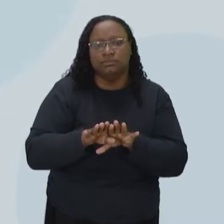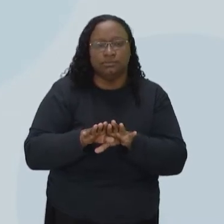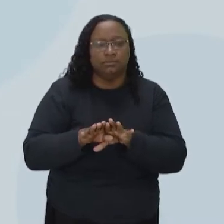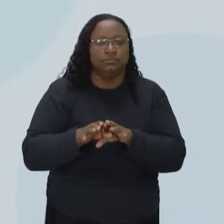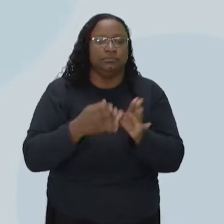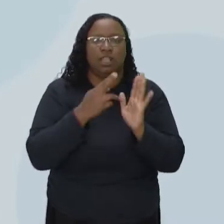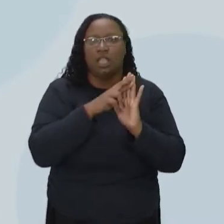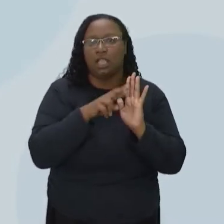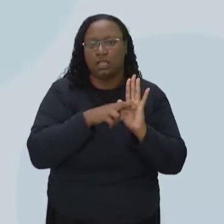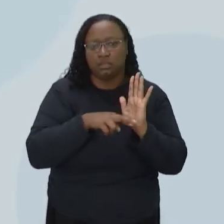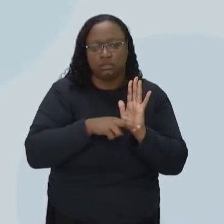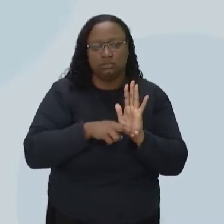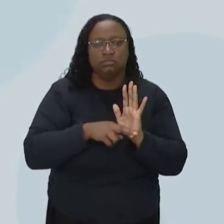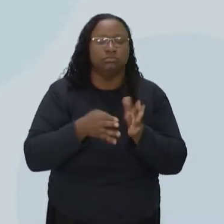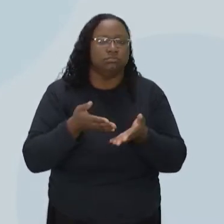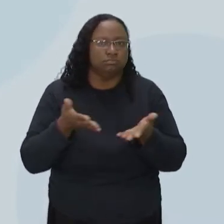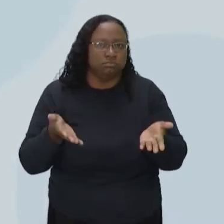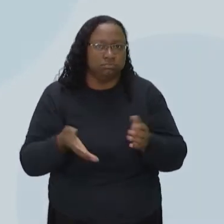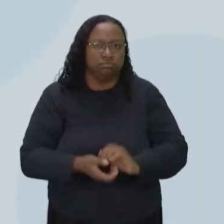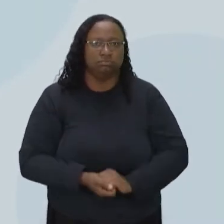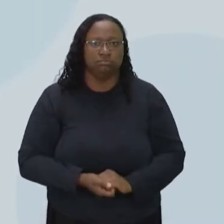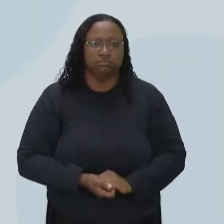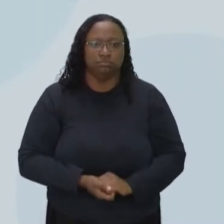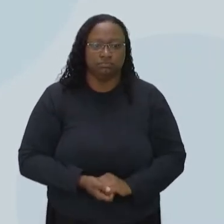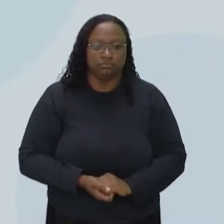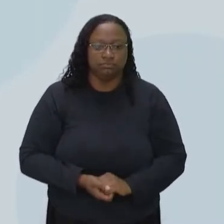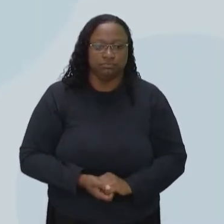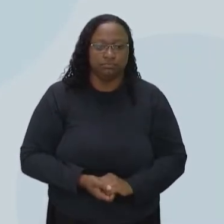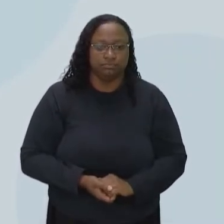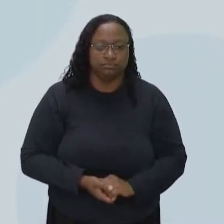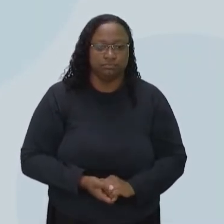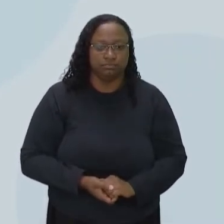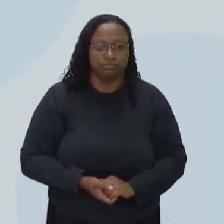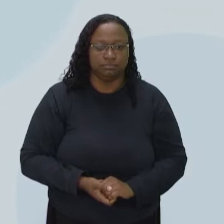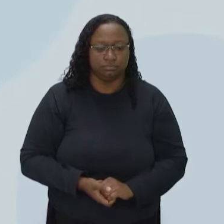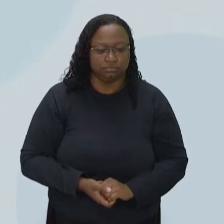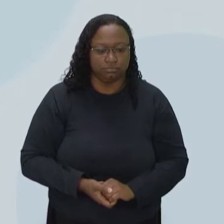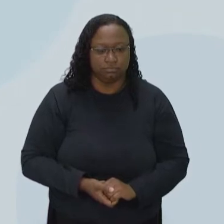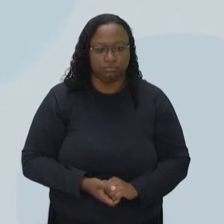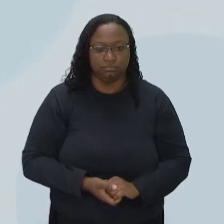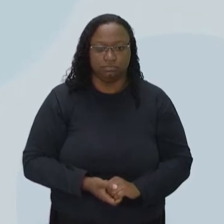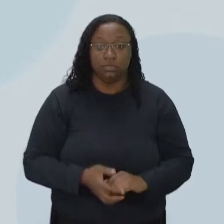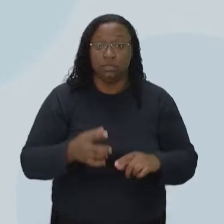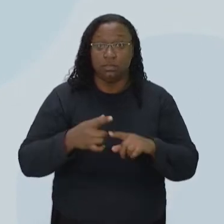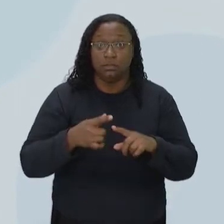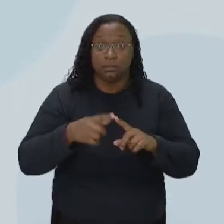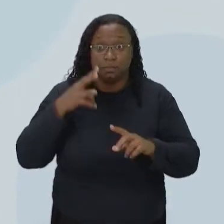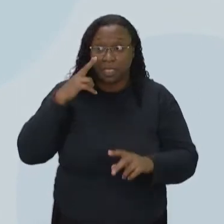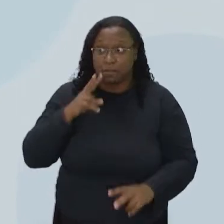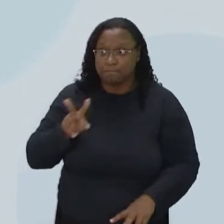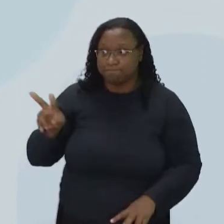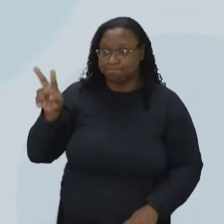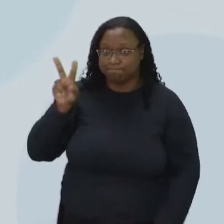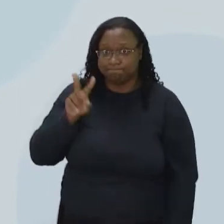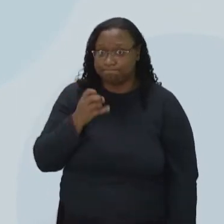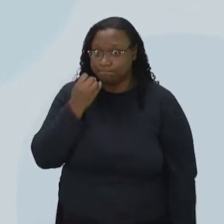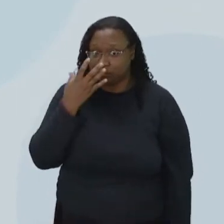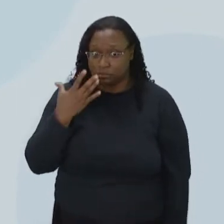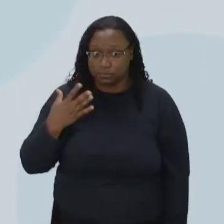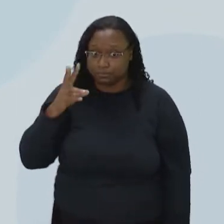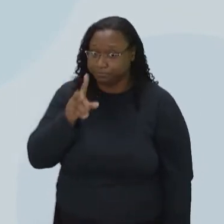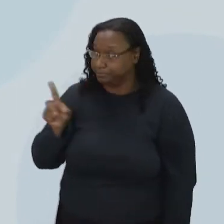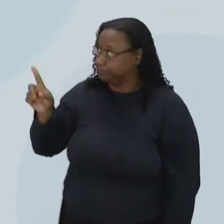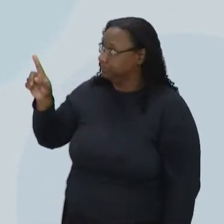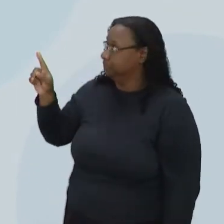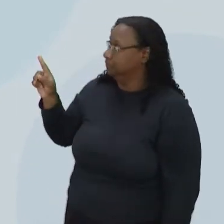também. Mas por que, Magno? Olha, porque eu visualizei aqui uma coisa bacana, ó. Você tem aqui 25 vezes 10 a